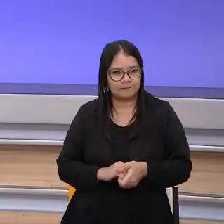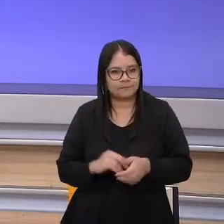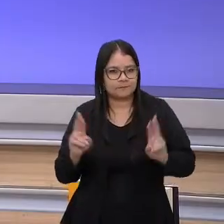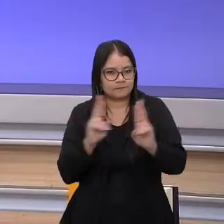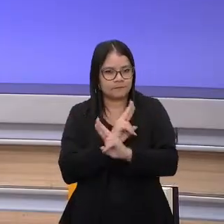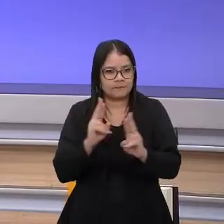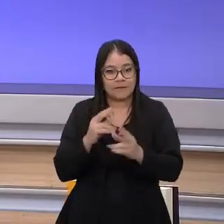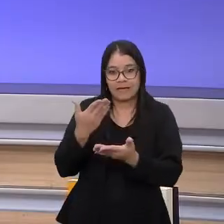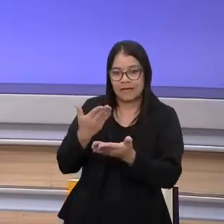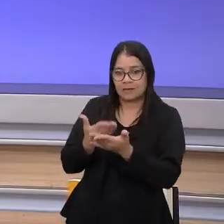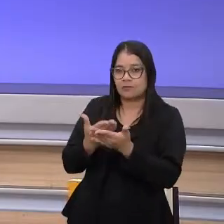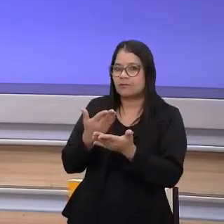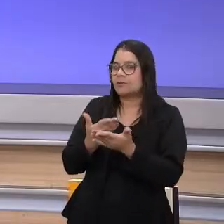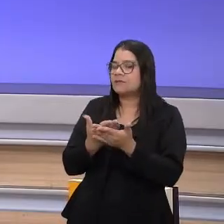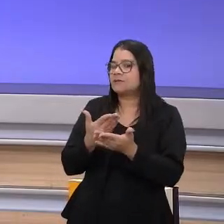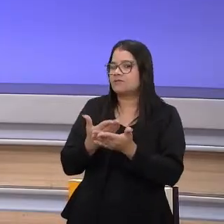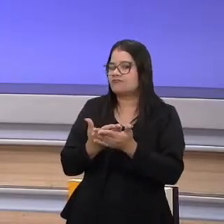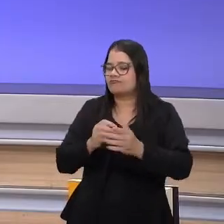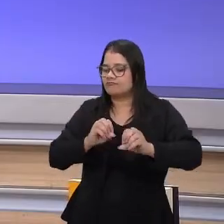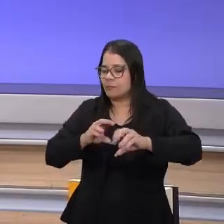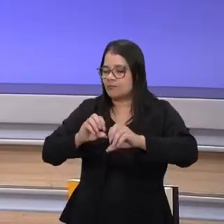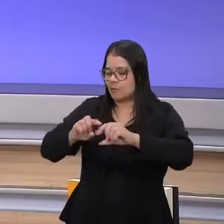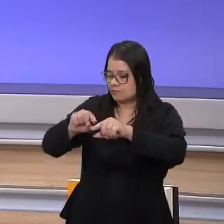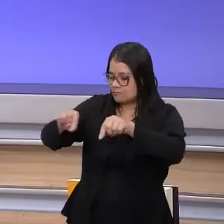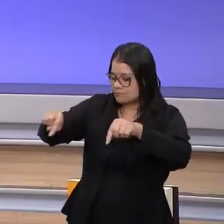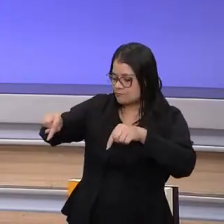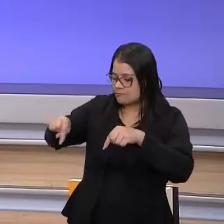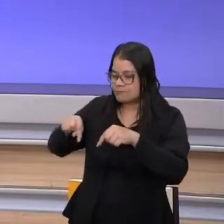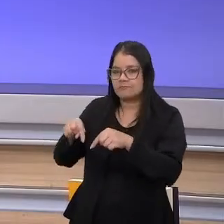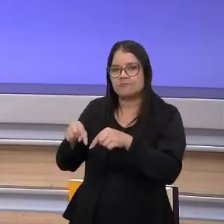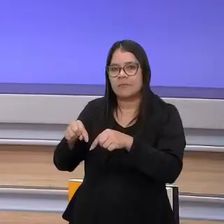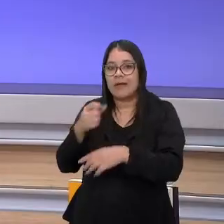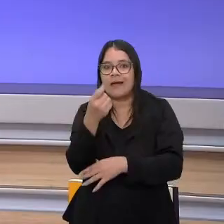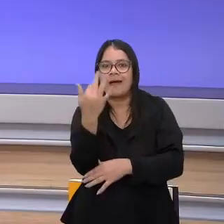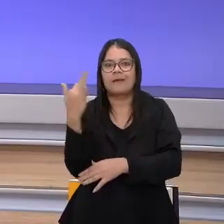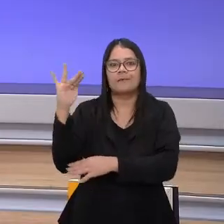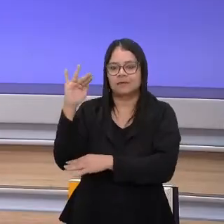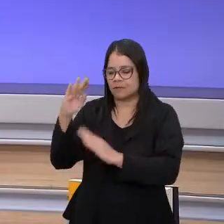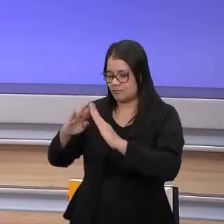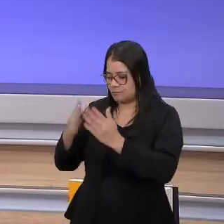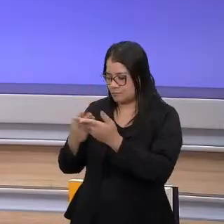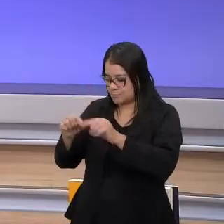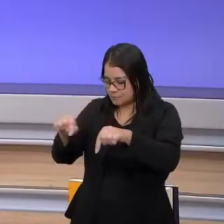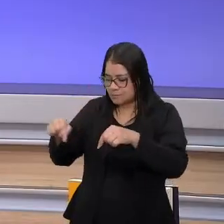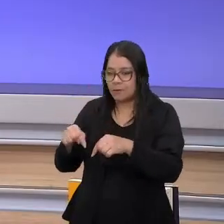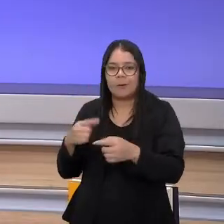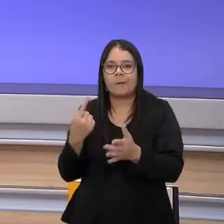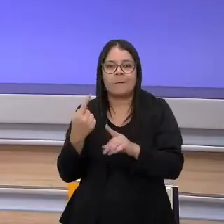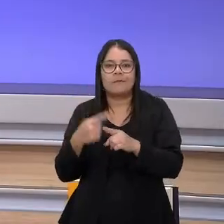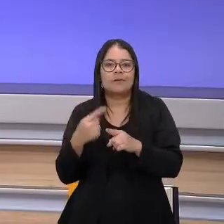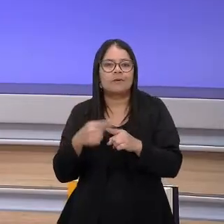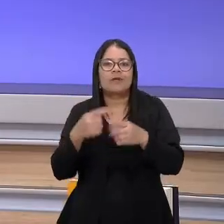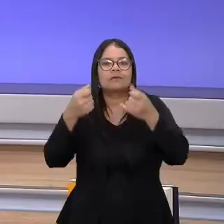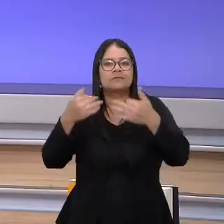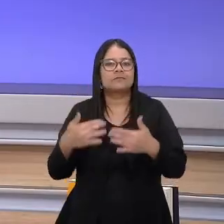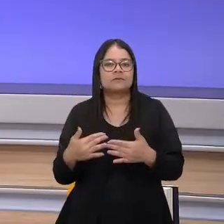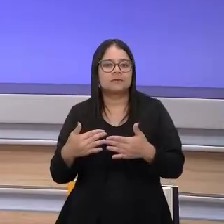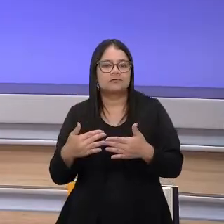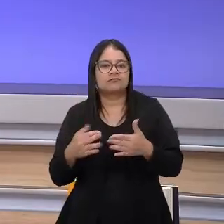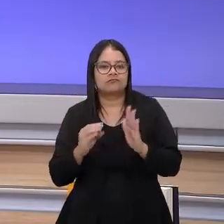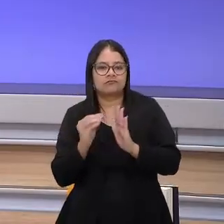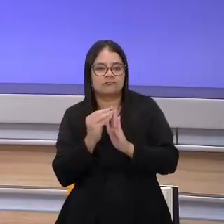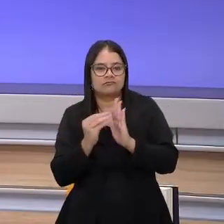da educação ambiental nas escolas. O porquê que eu entro nesse conceito? Eu fui saber a questão